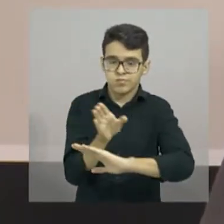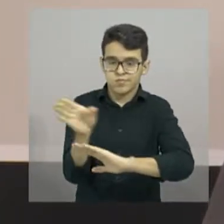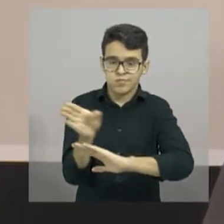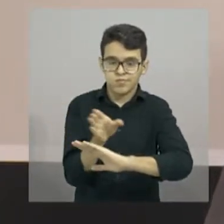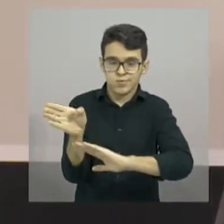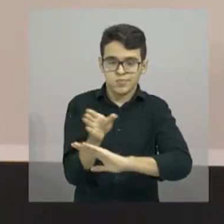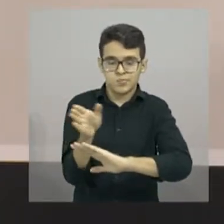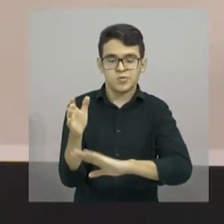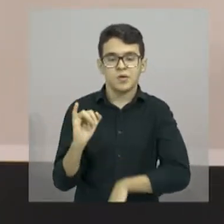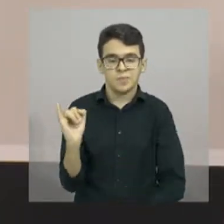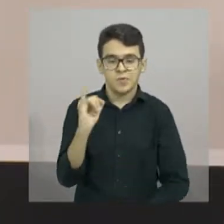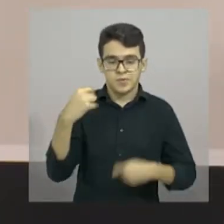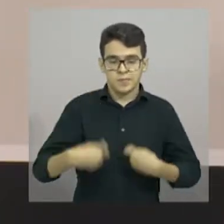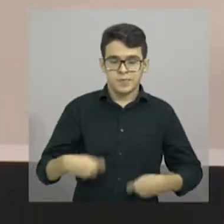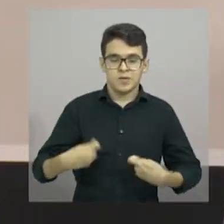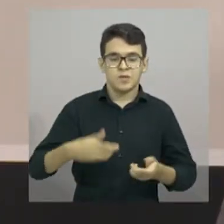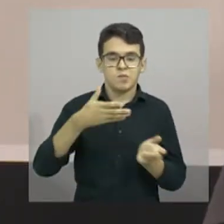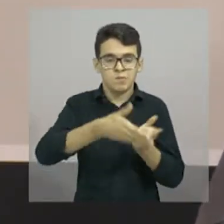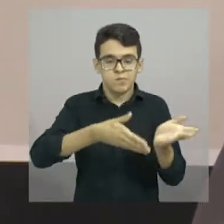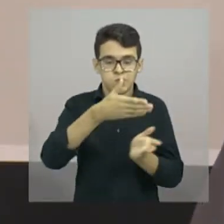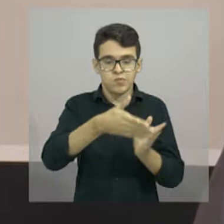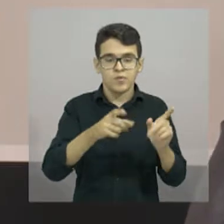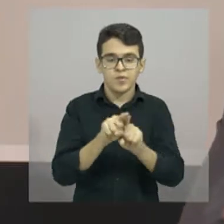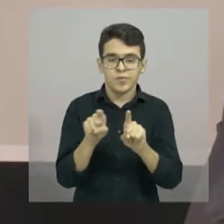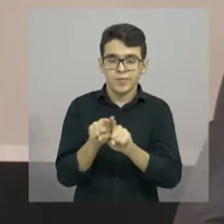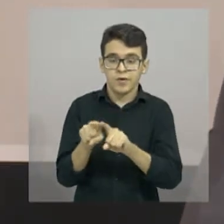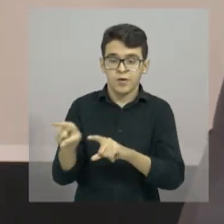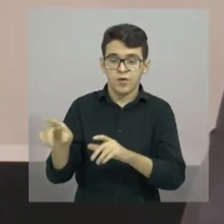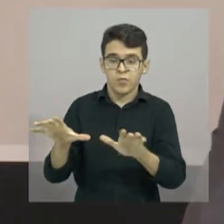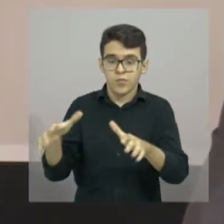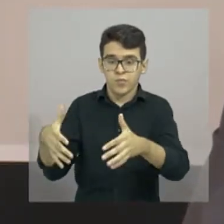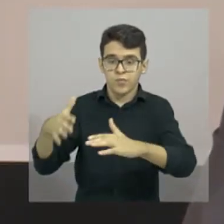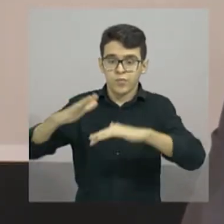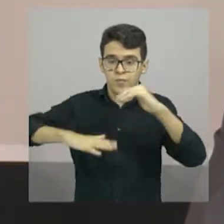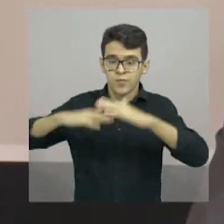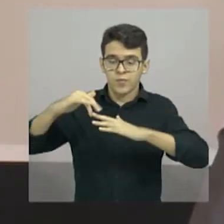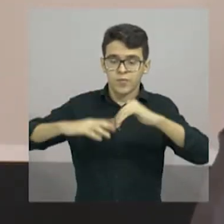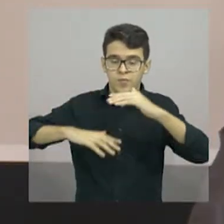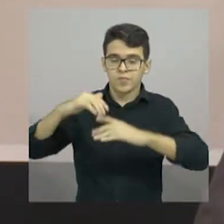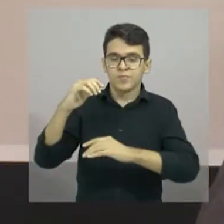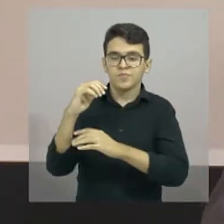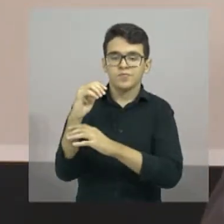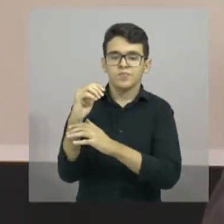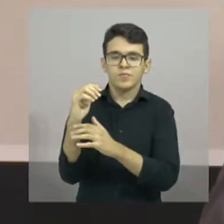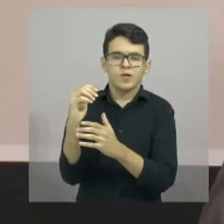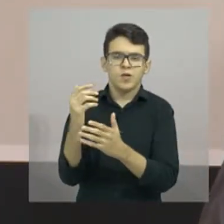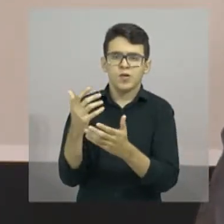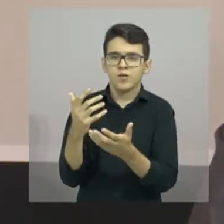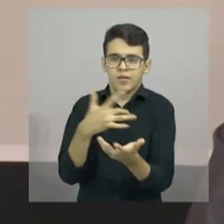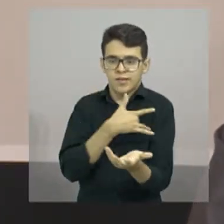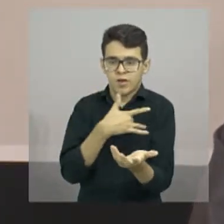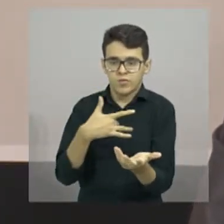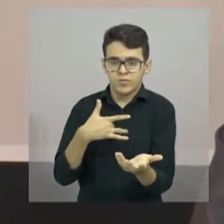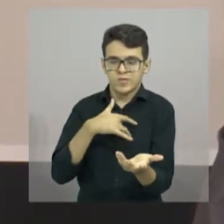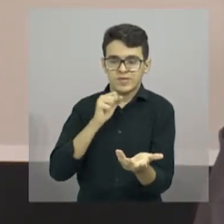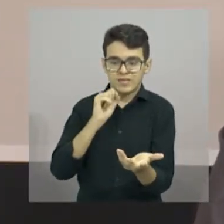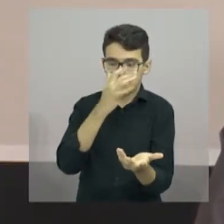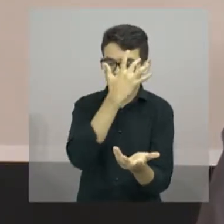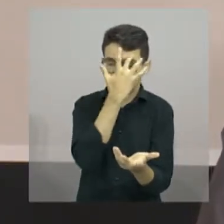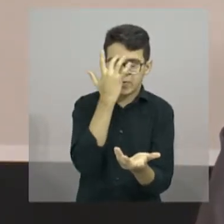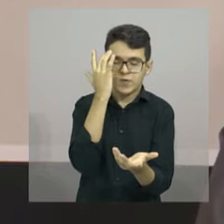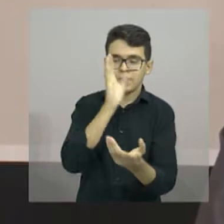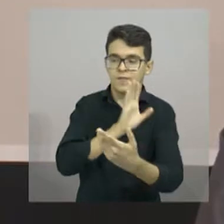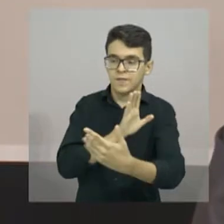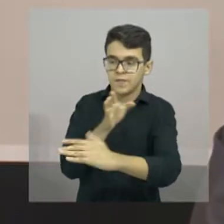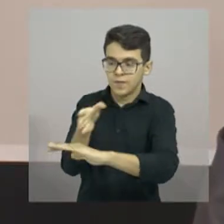que fazem a consulta, que diagnosticam a chikungunya, fazer o encaminhamento para a fisioterapia. Quer dizer, isso não tem. Quem vai ao posto de